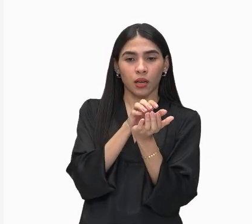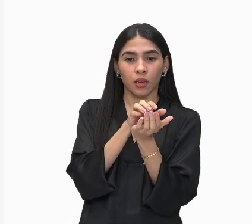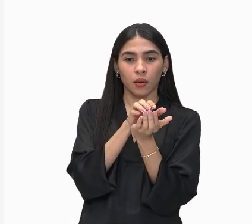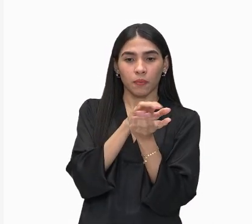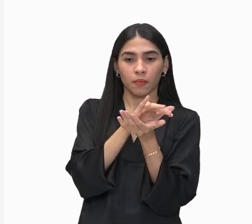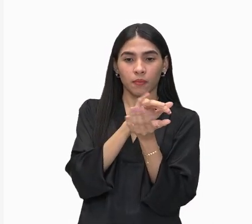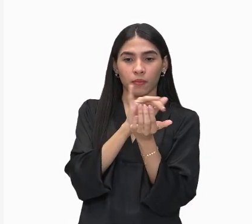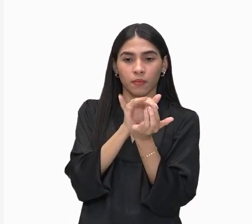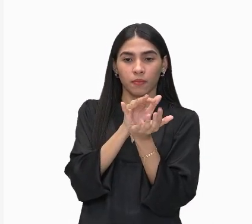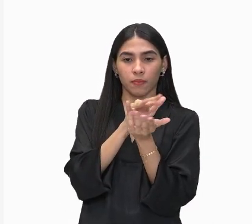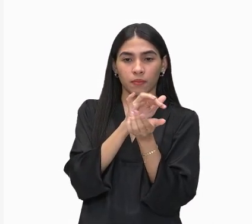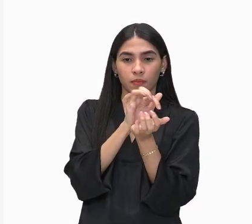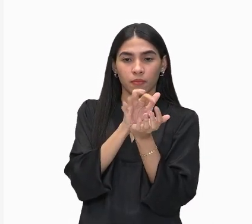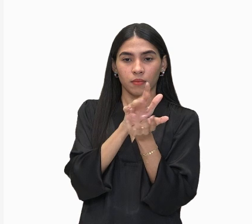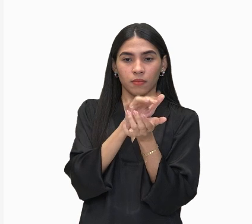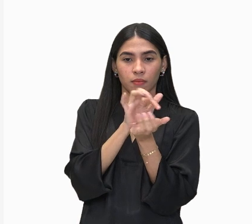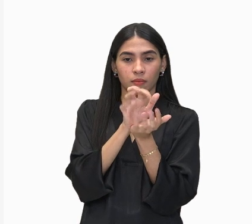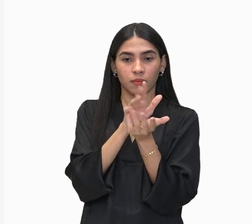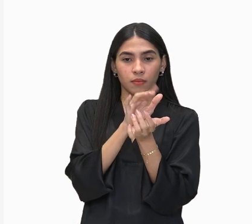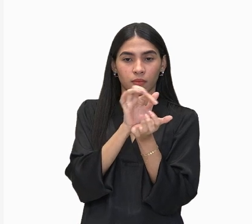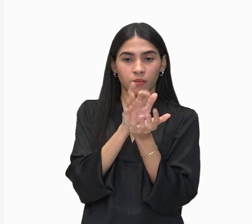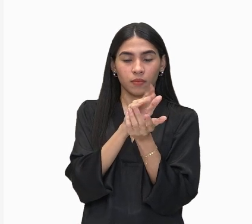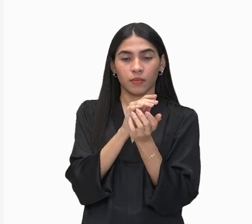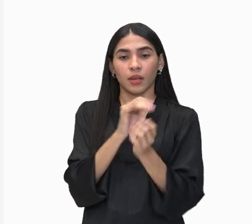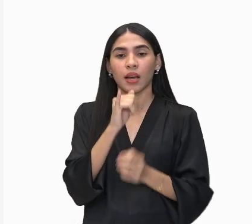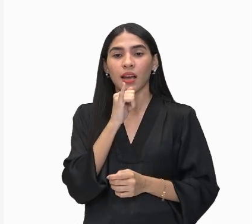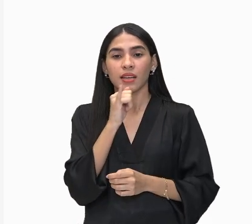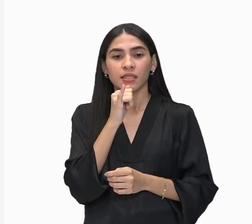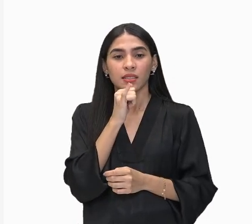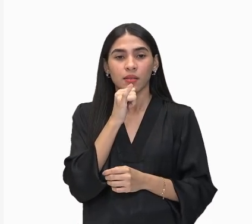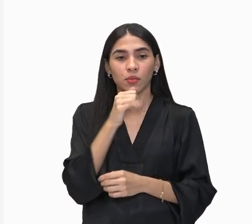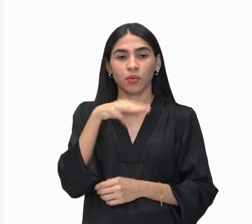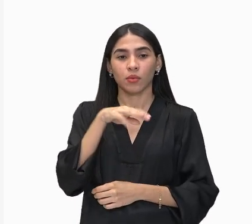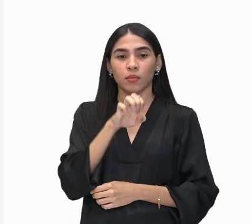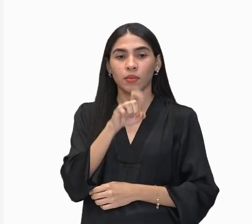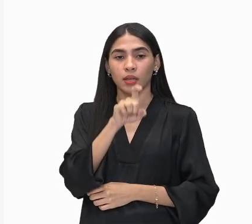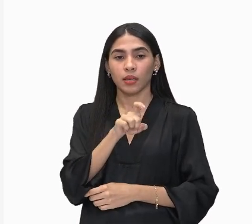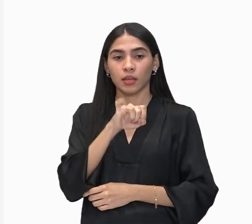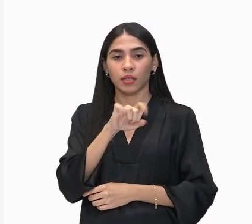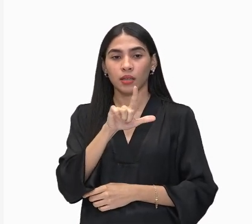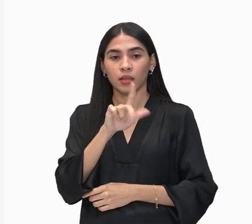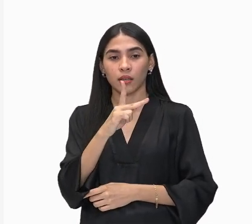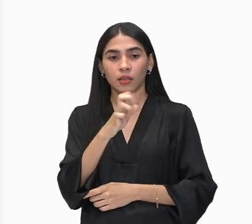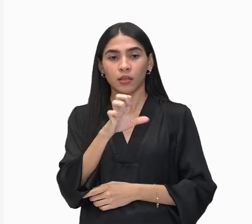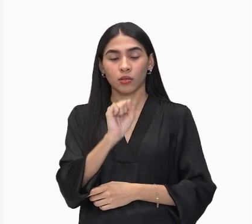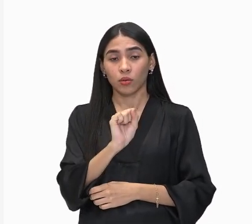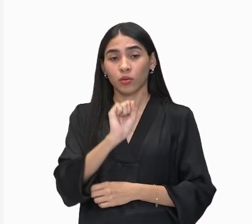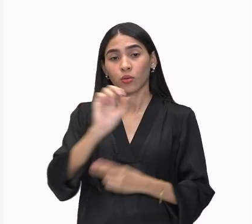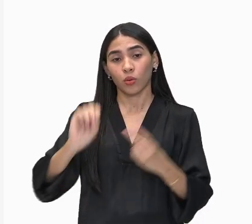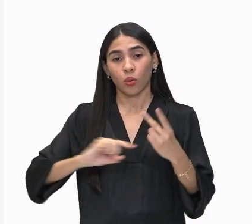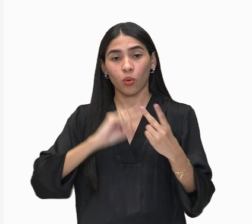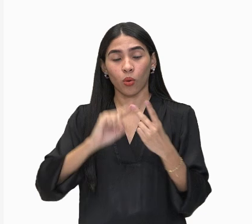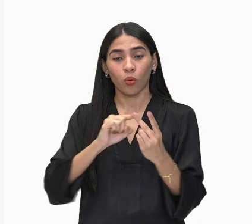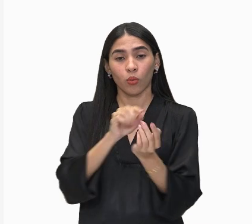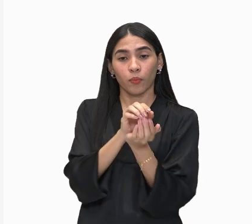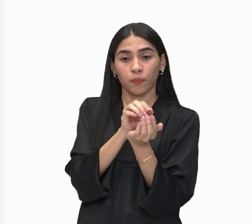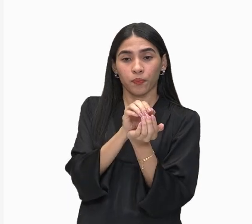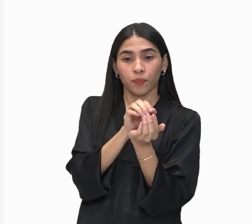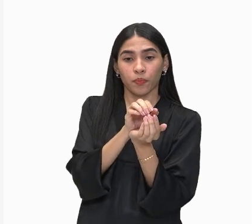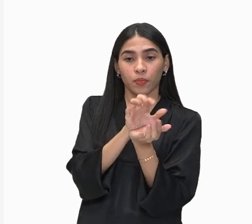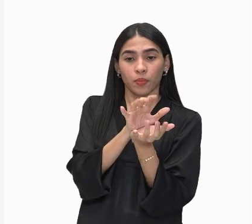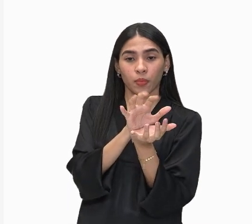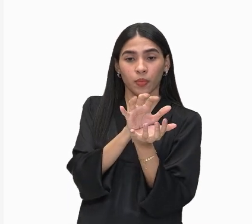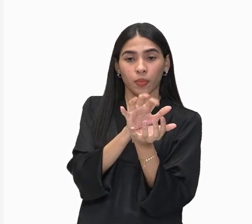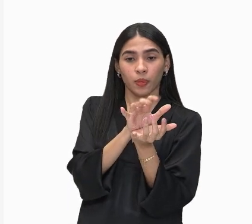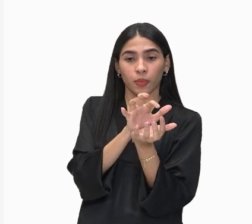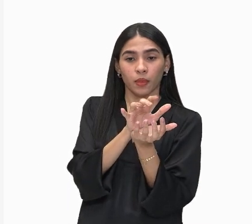articuladas, como, por exemplo, nesse grupo temos os mexilhões e as ostras. Uma característica interessante nas ostras é que